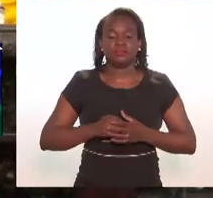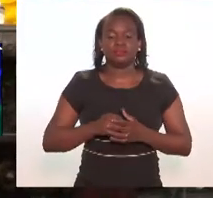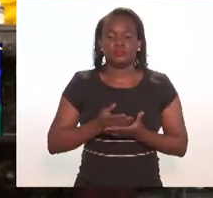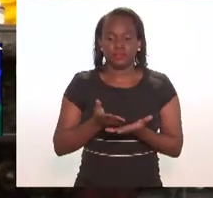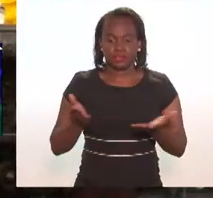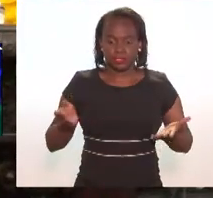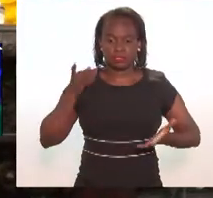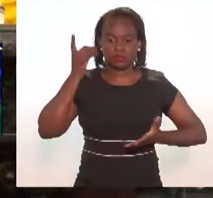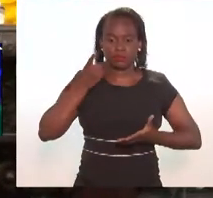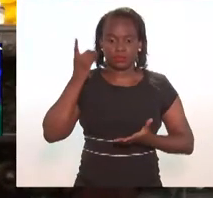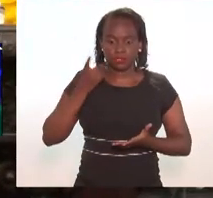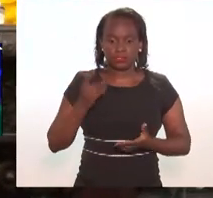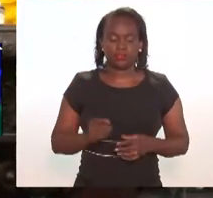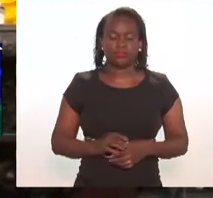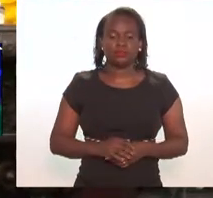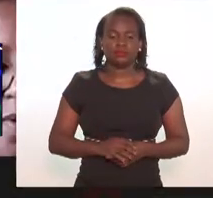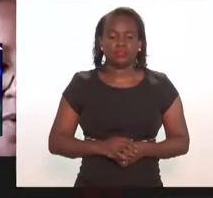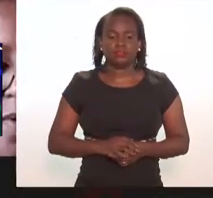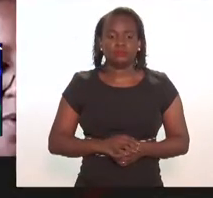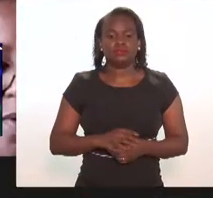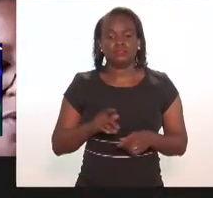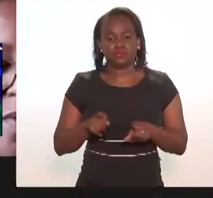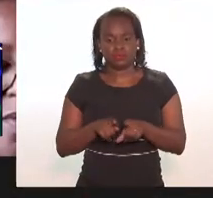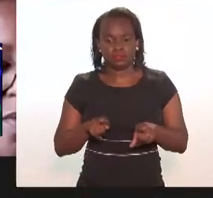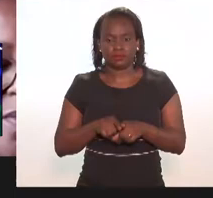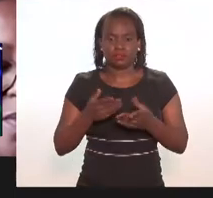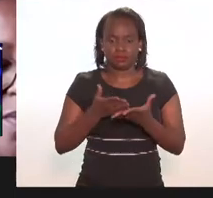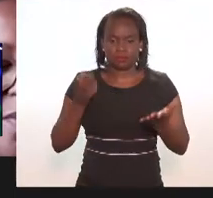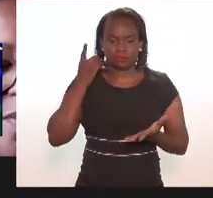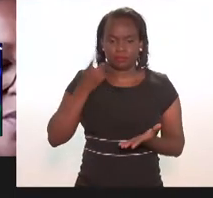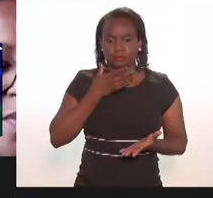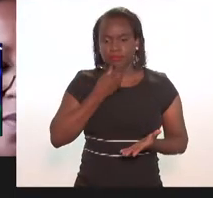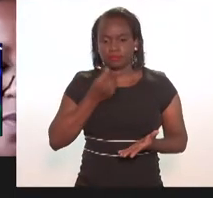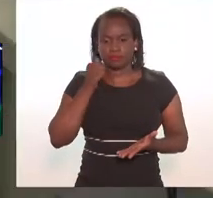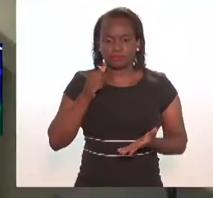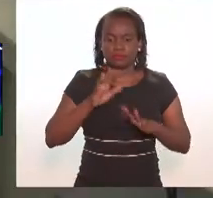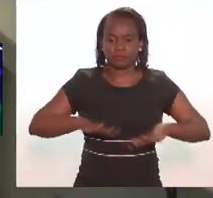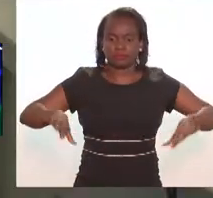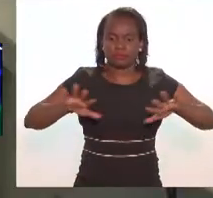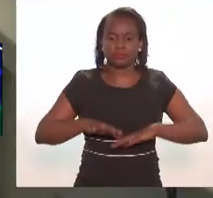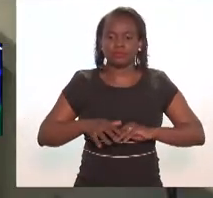senhoras deputadas e senhores deputados,